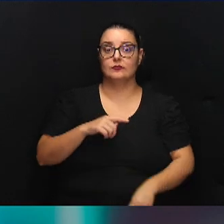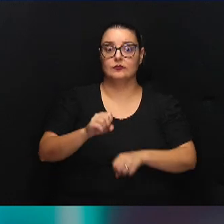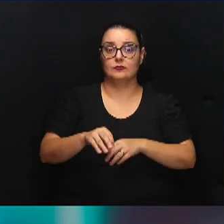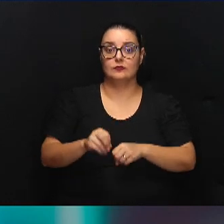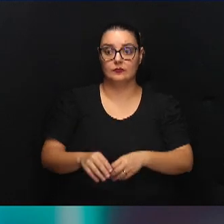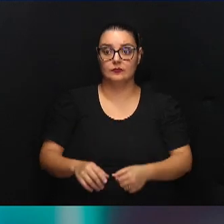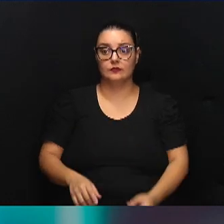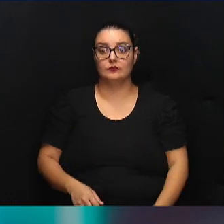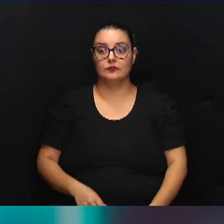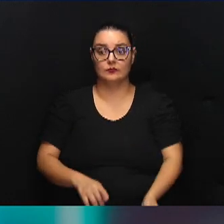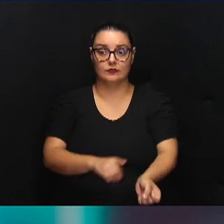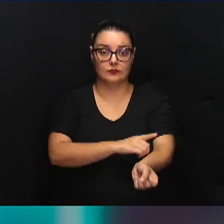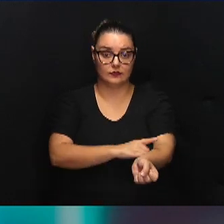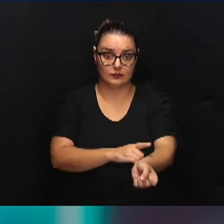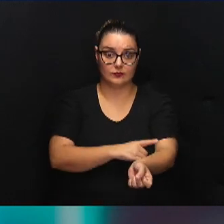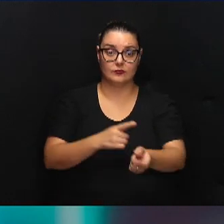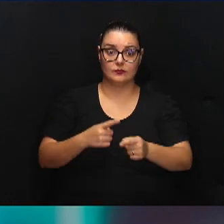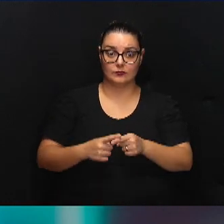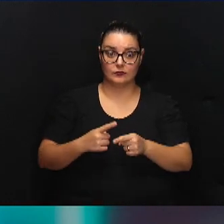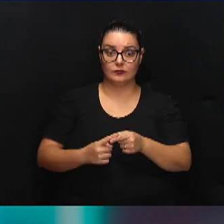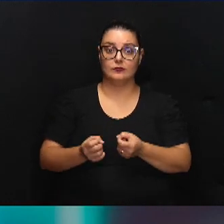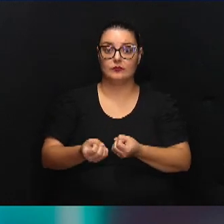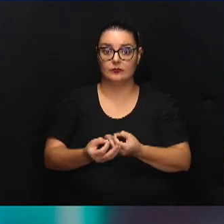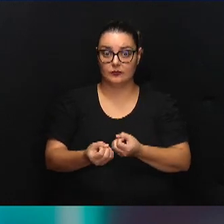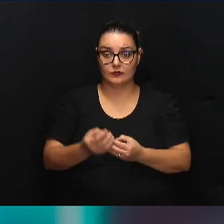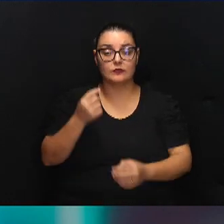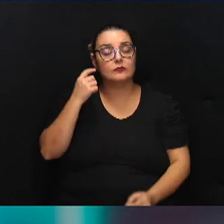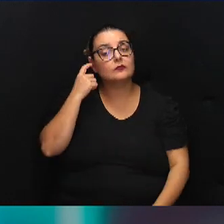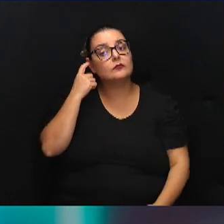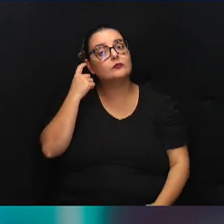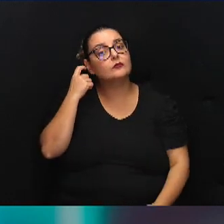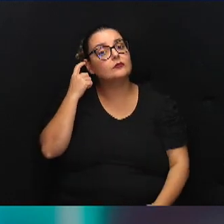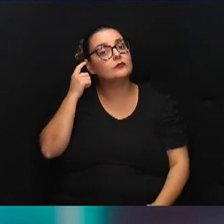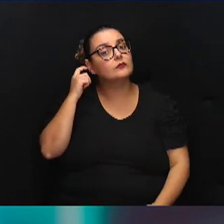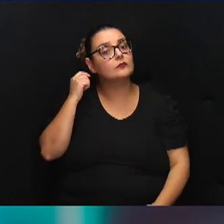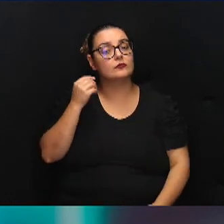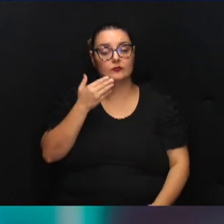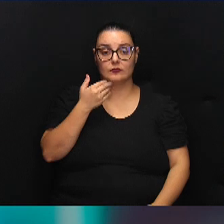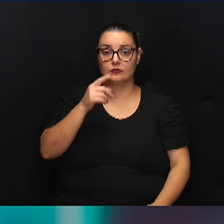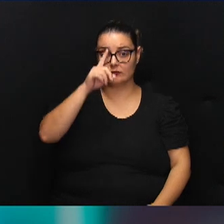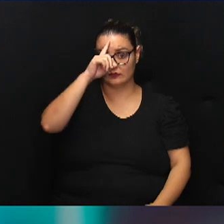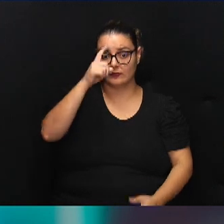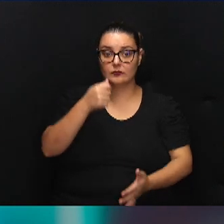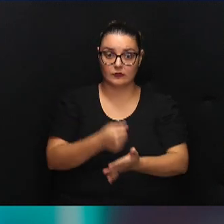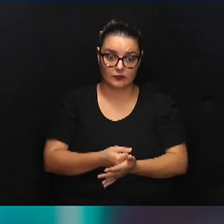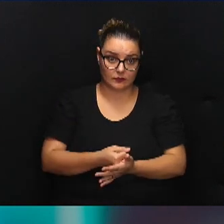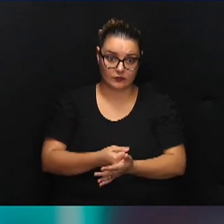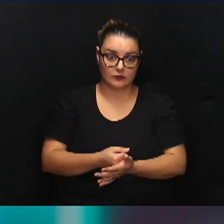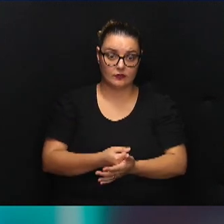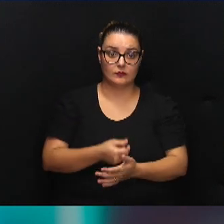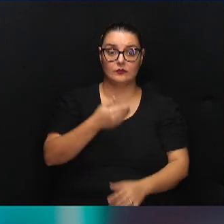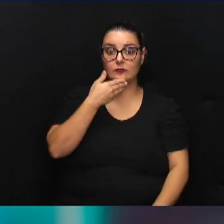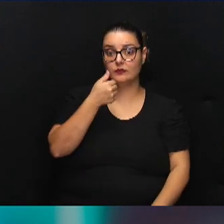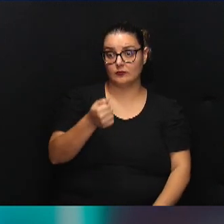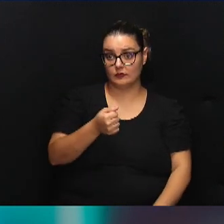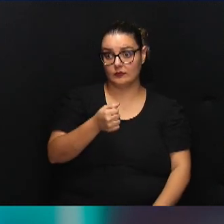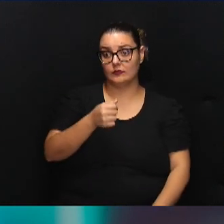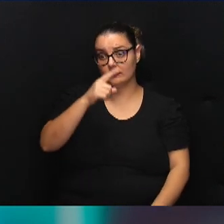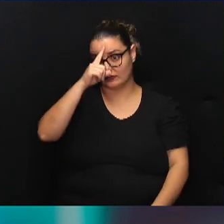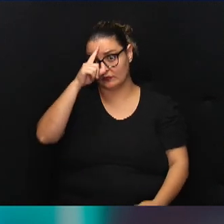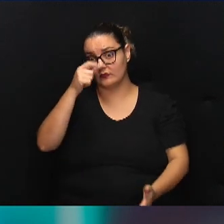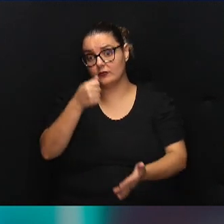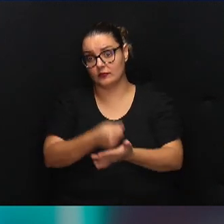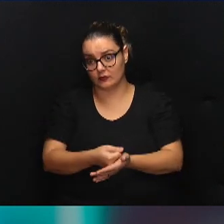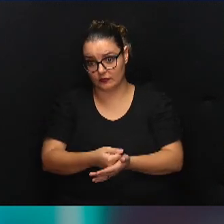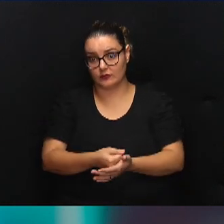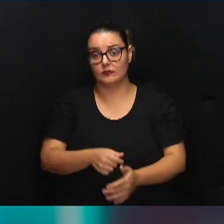diabetes, porque com informação, a gente consegue tomar as melhores decisões. E com as melhores decisões, a